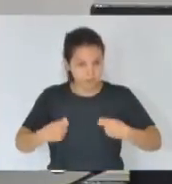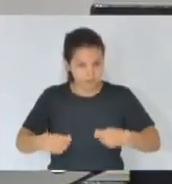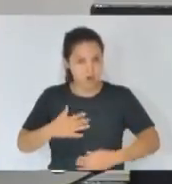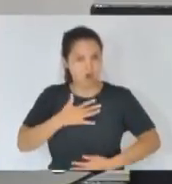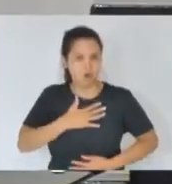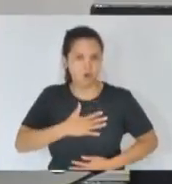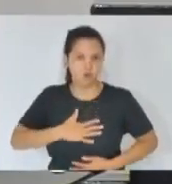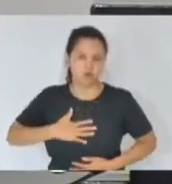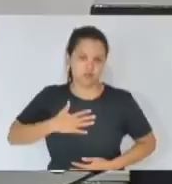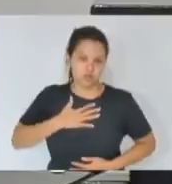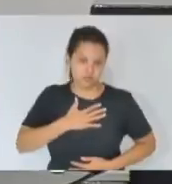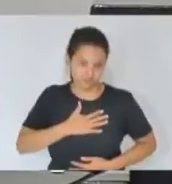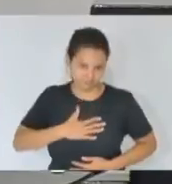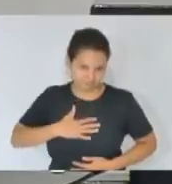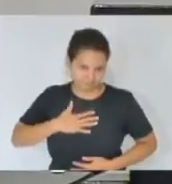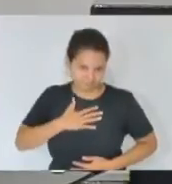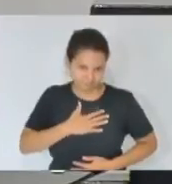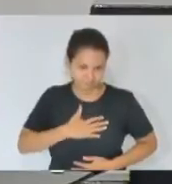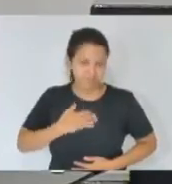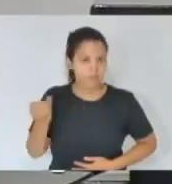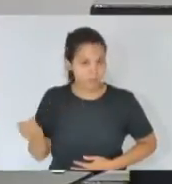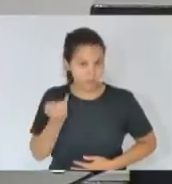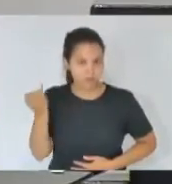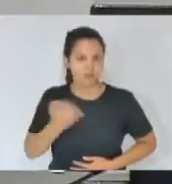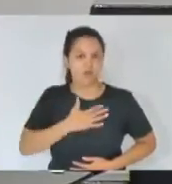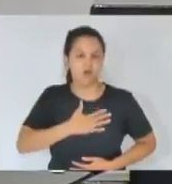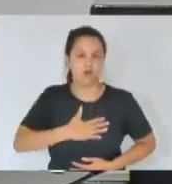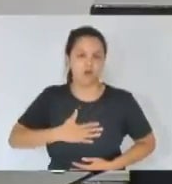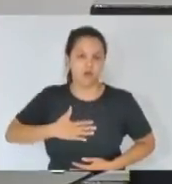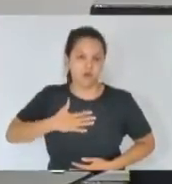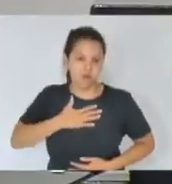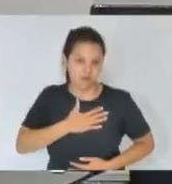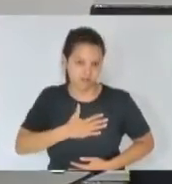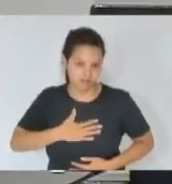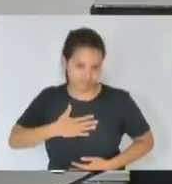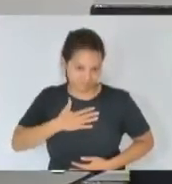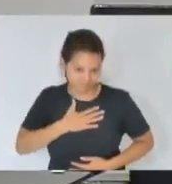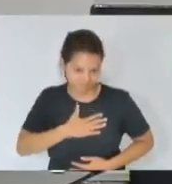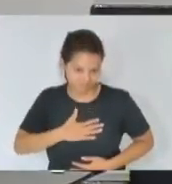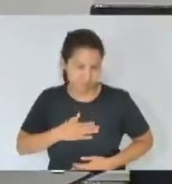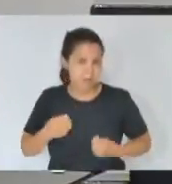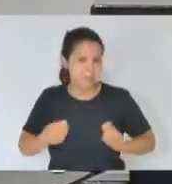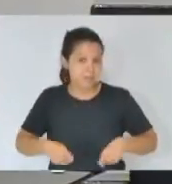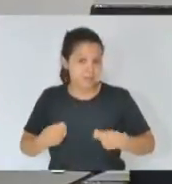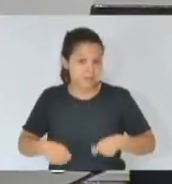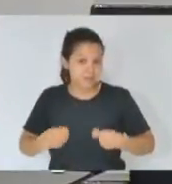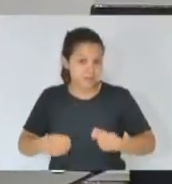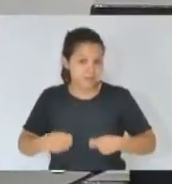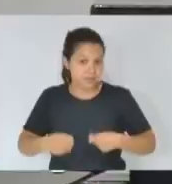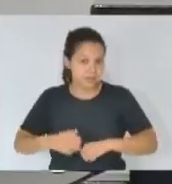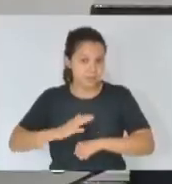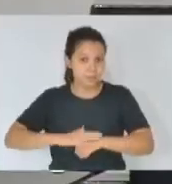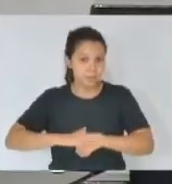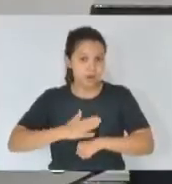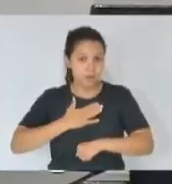Para governar tem que gostar. Para governar tem que ter vocação.